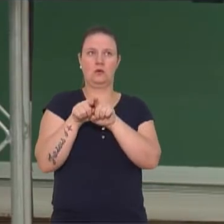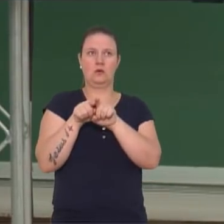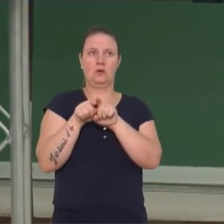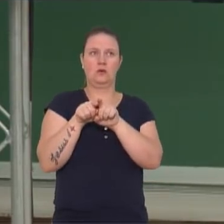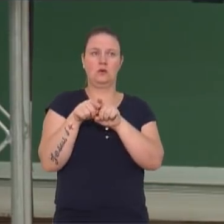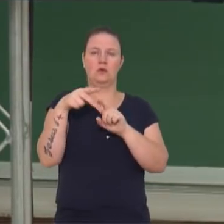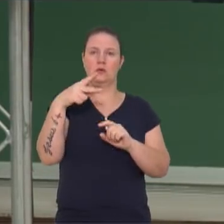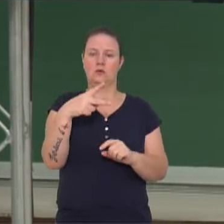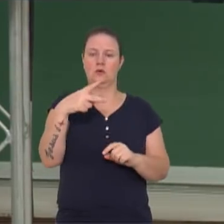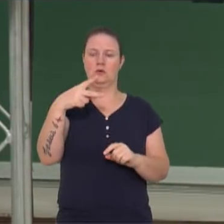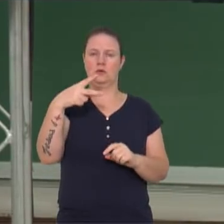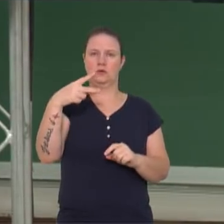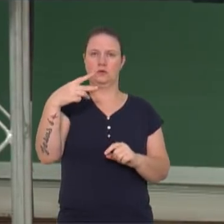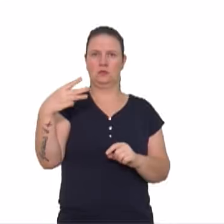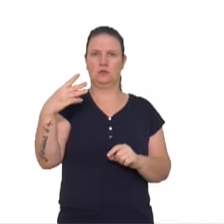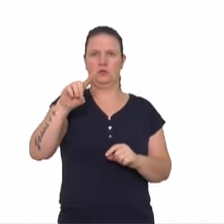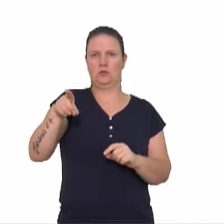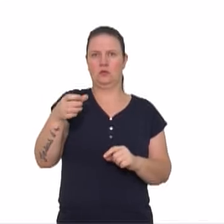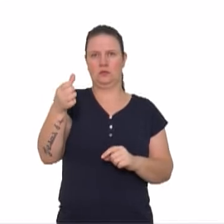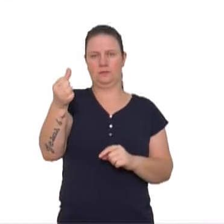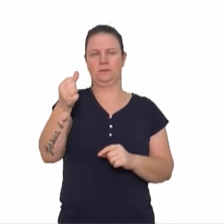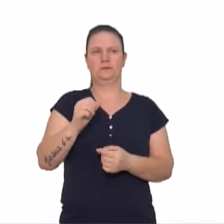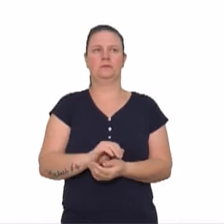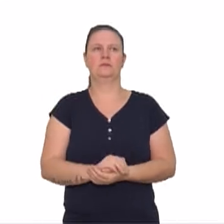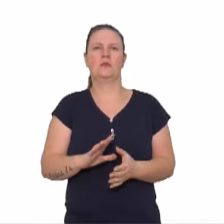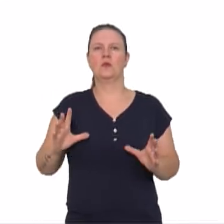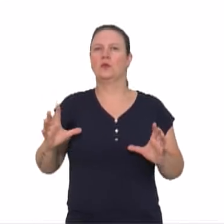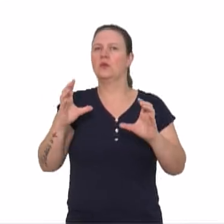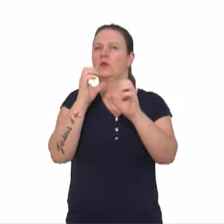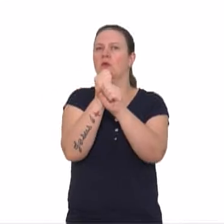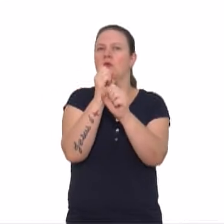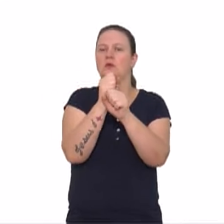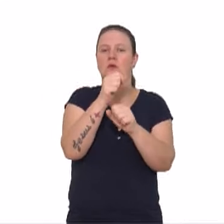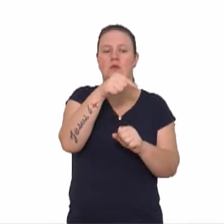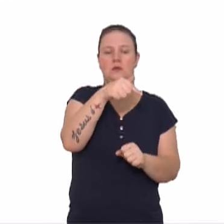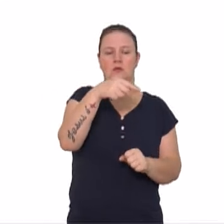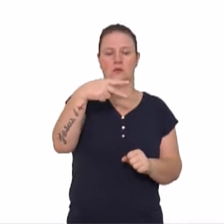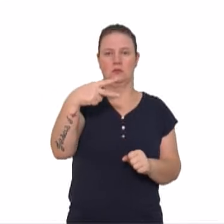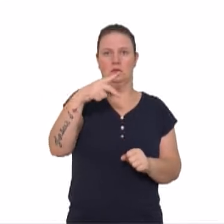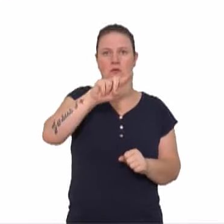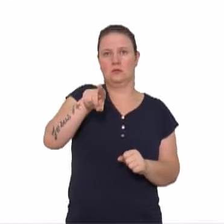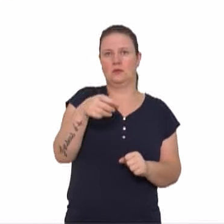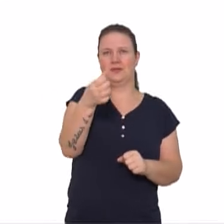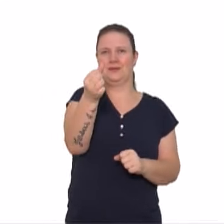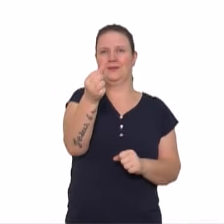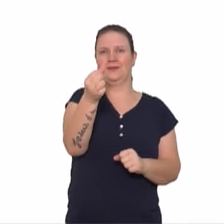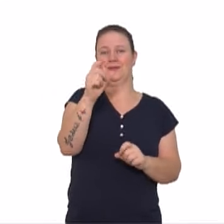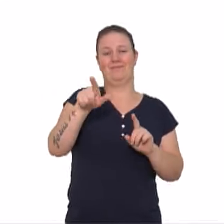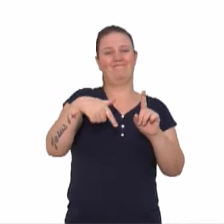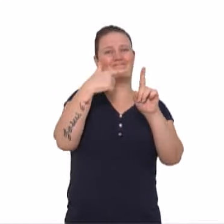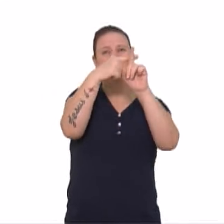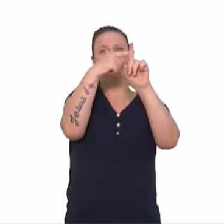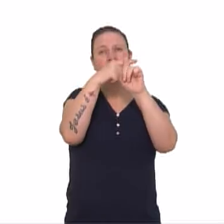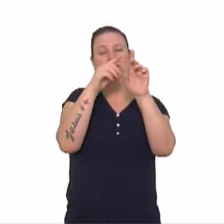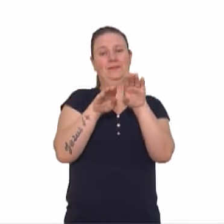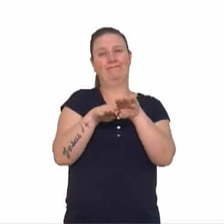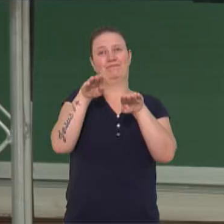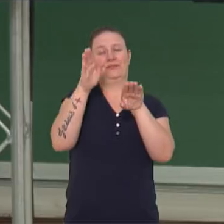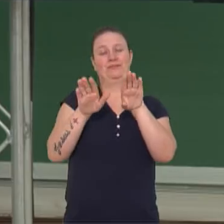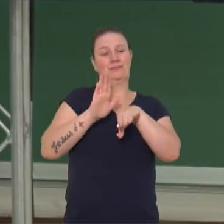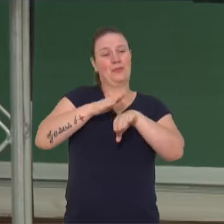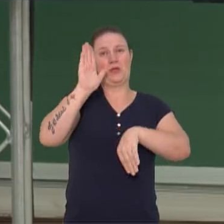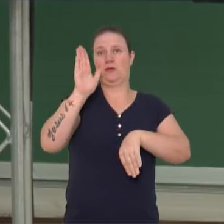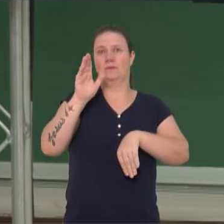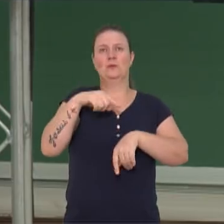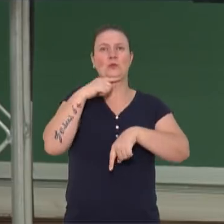somar esses dois, vai dar 72,6. O que aconteceu? 72,6 é maior, né? Então,